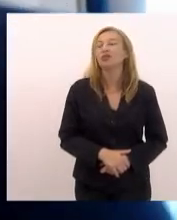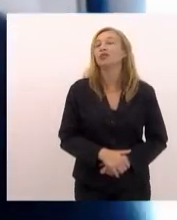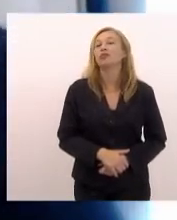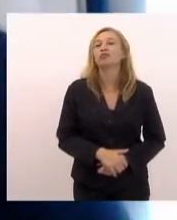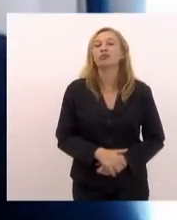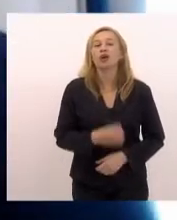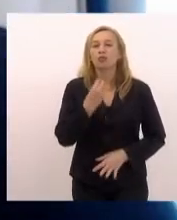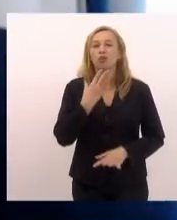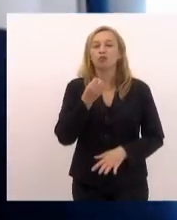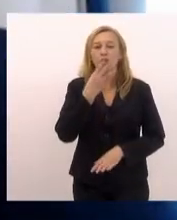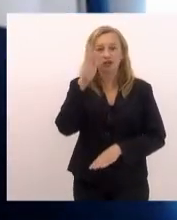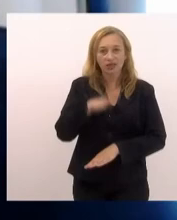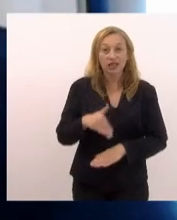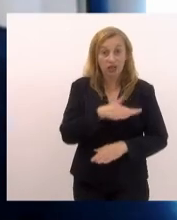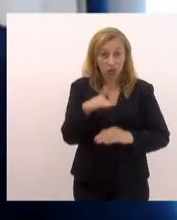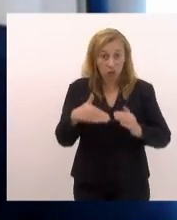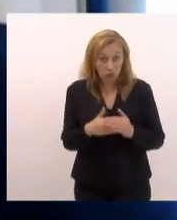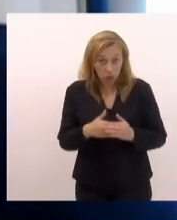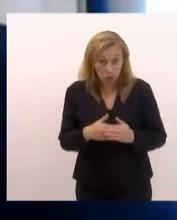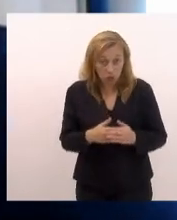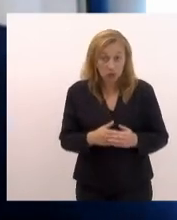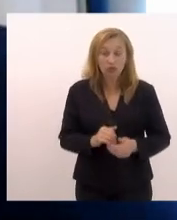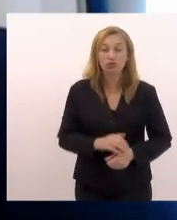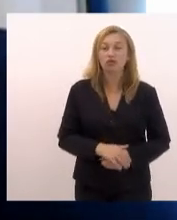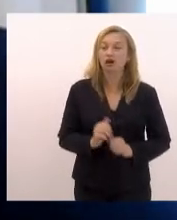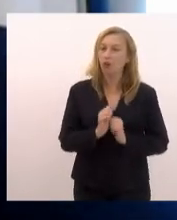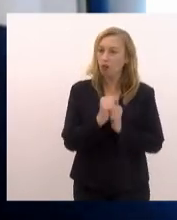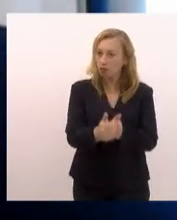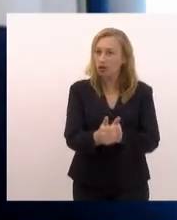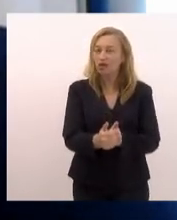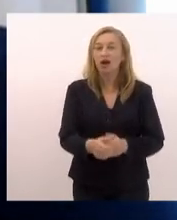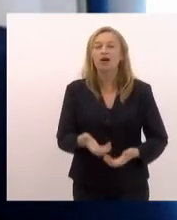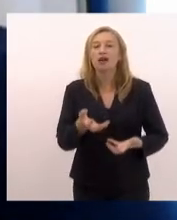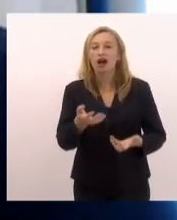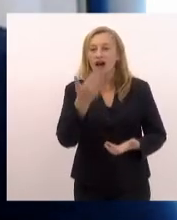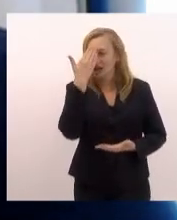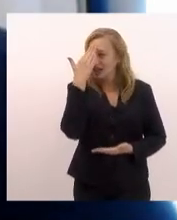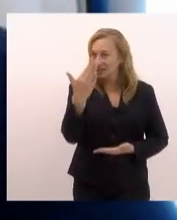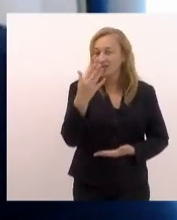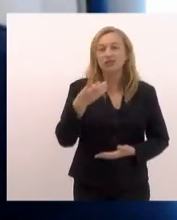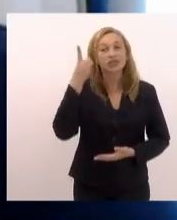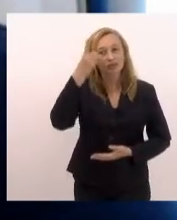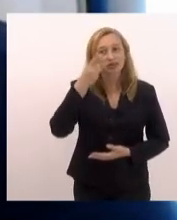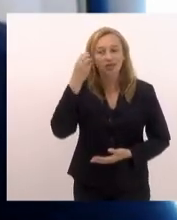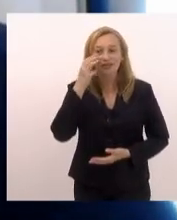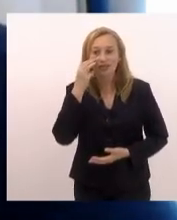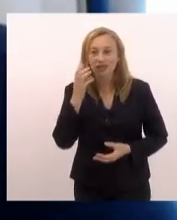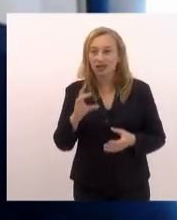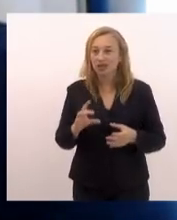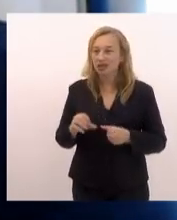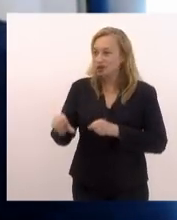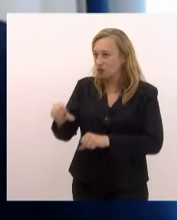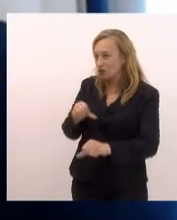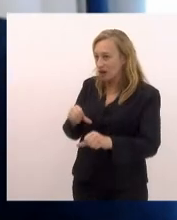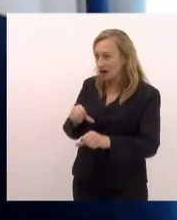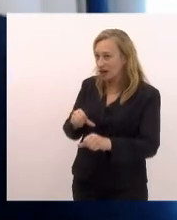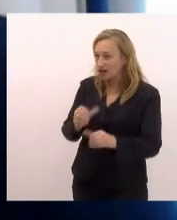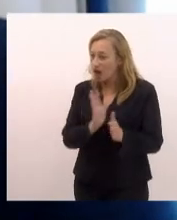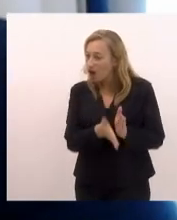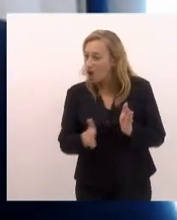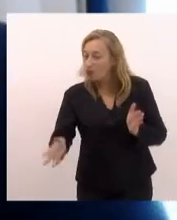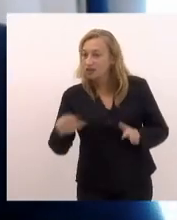Bom, boa tarde a todas e todos, boa tarde que nos acompanham. Primeiro, agradeço ao deputado Valdec por ter aceitado trocar aqui a ordem das falas. Eu estou